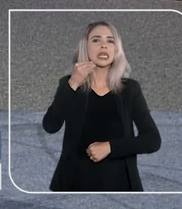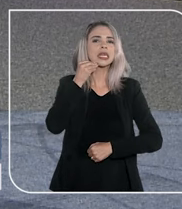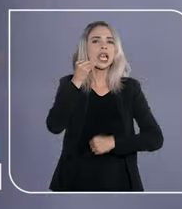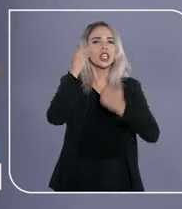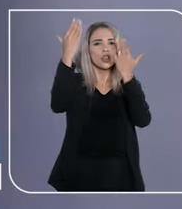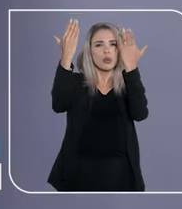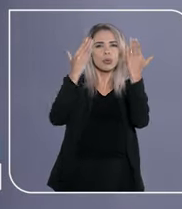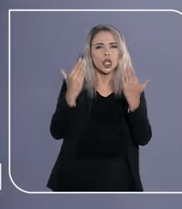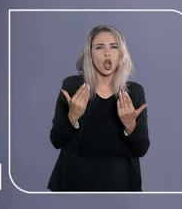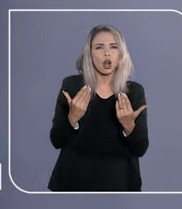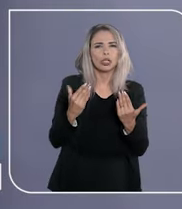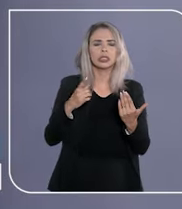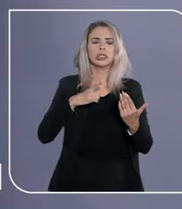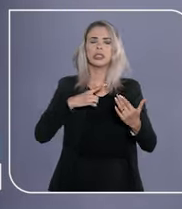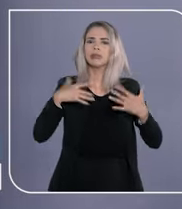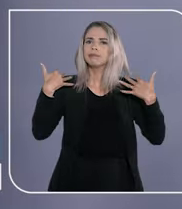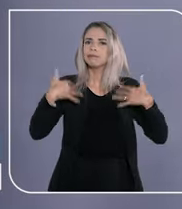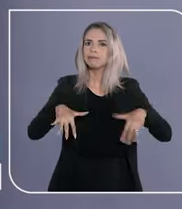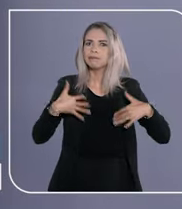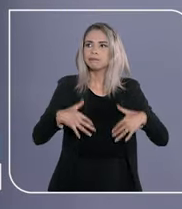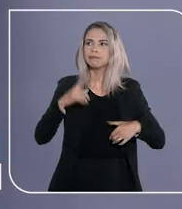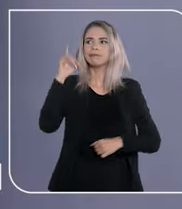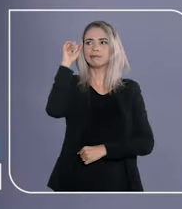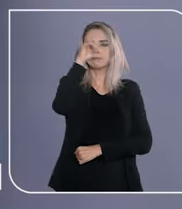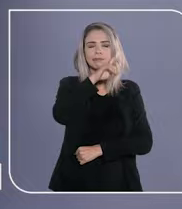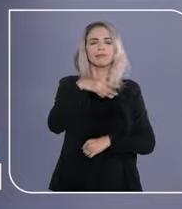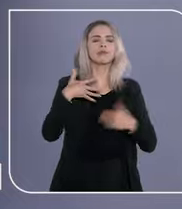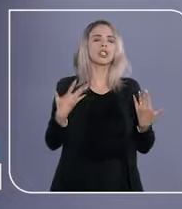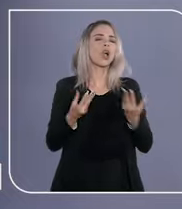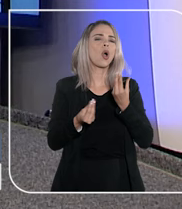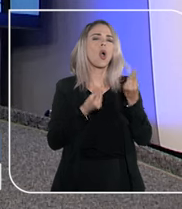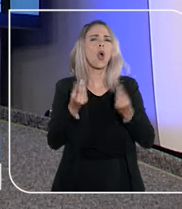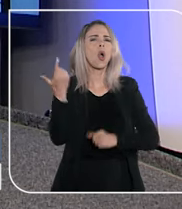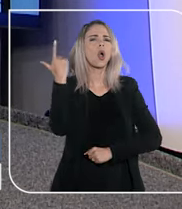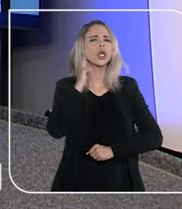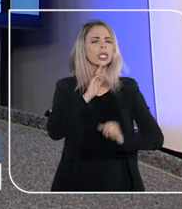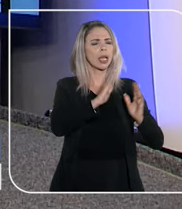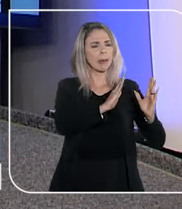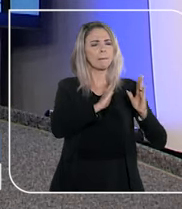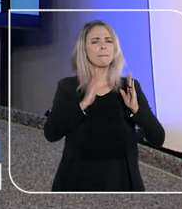que a jurisprudência, então, balizou de pontos fundamentais para que essa fase seja realizada?